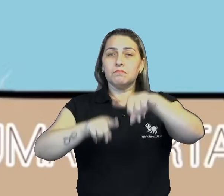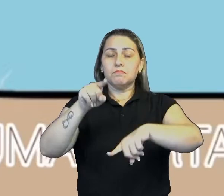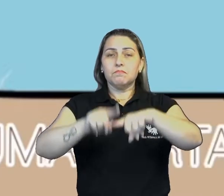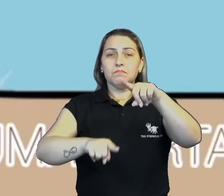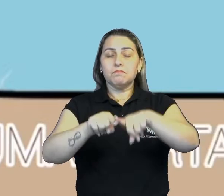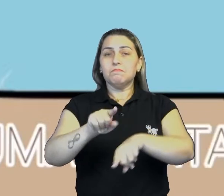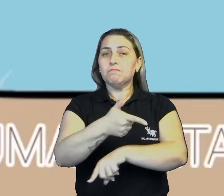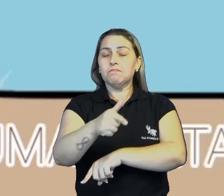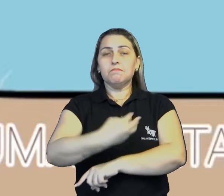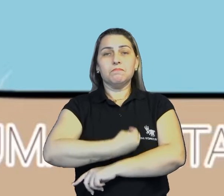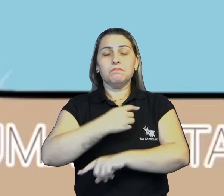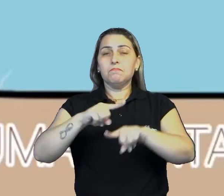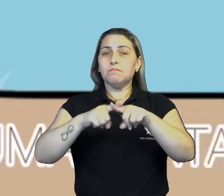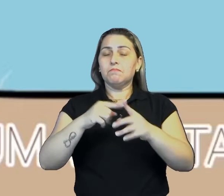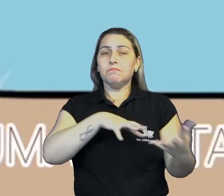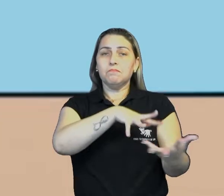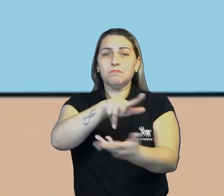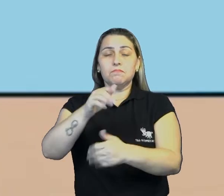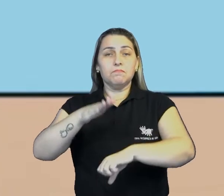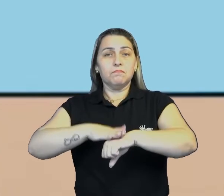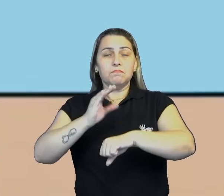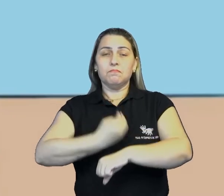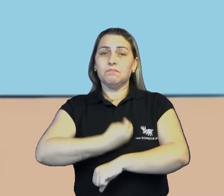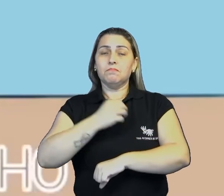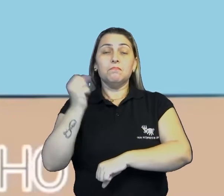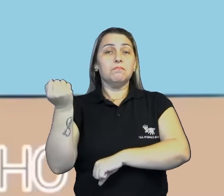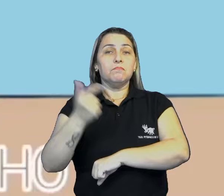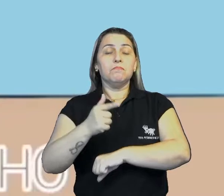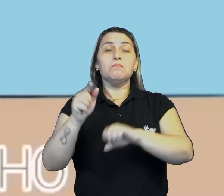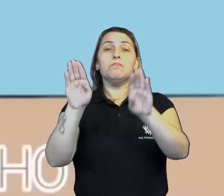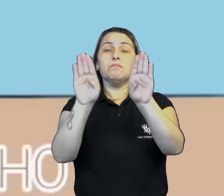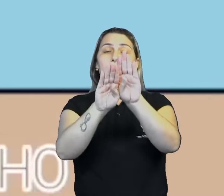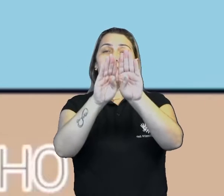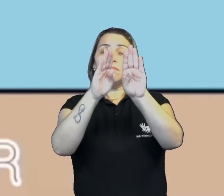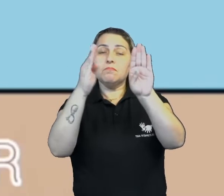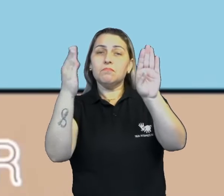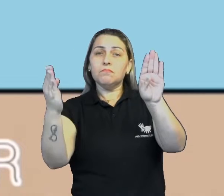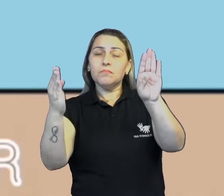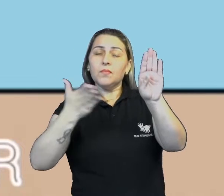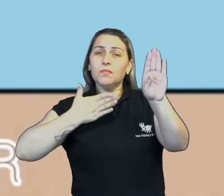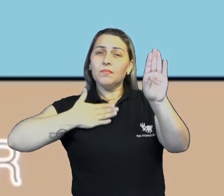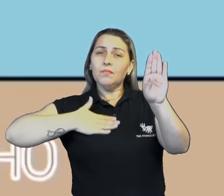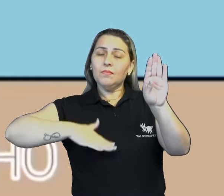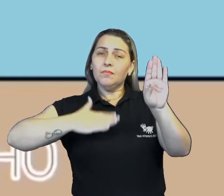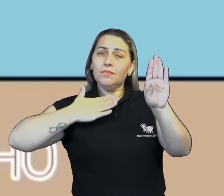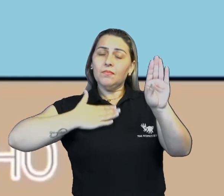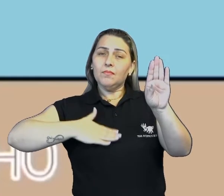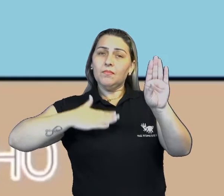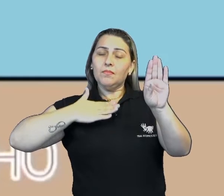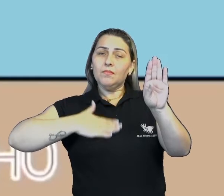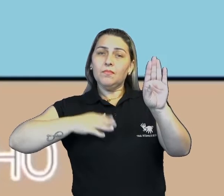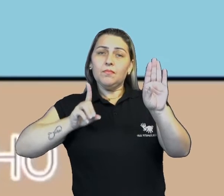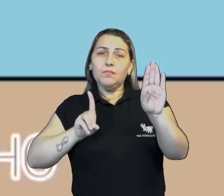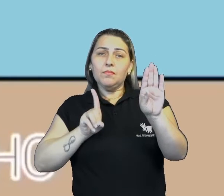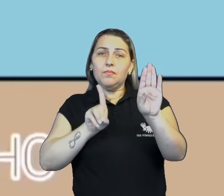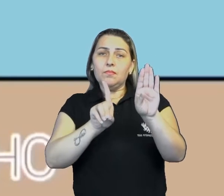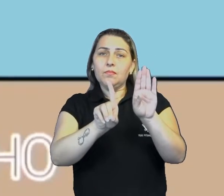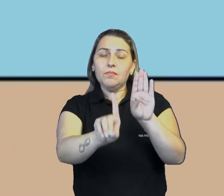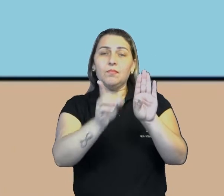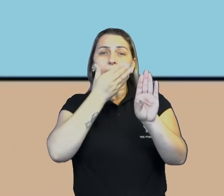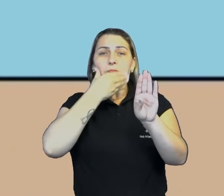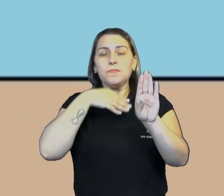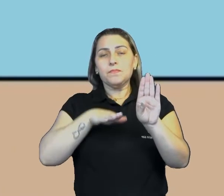há coisa no mundo mais viva do que uma porta. Eu abro devagarinho para passar um menininho.